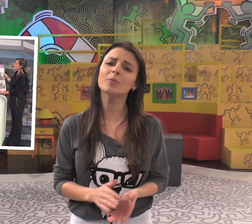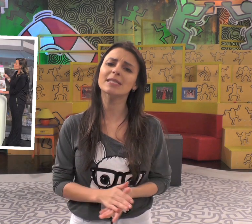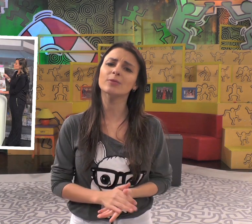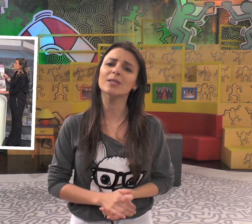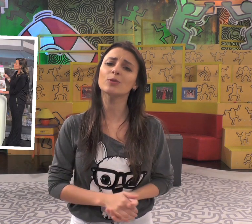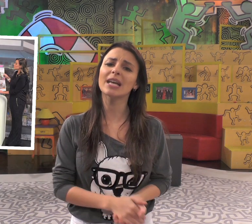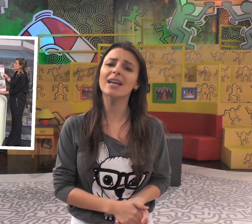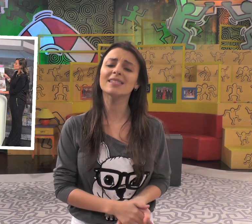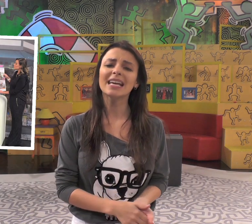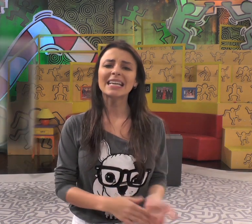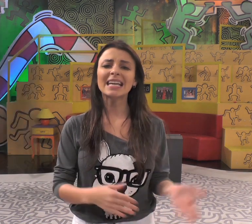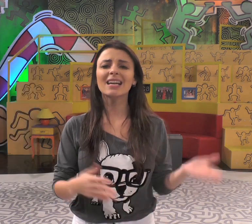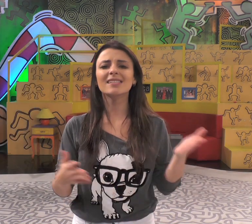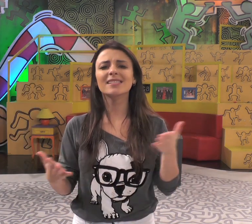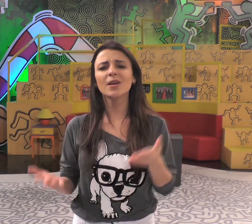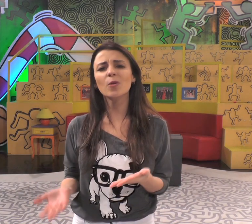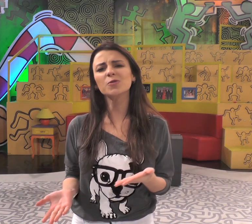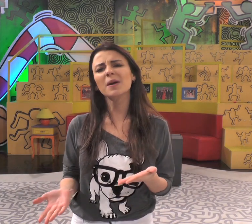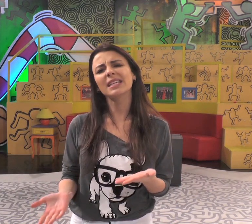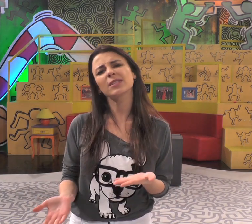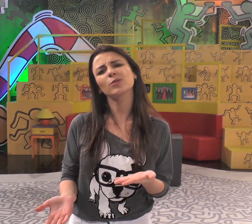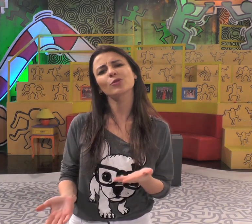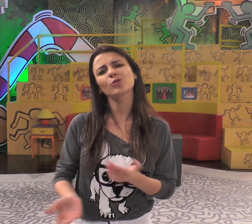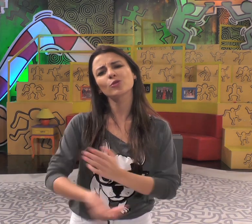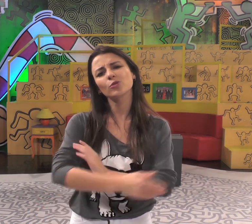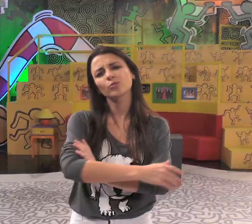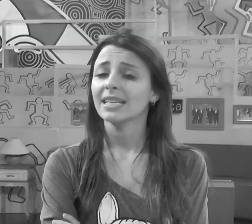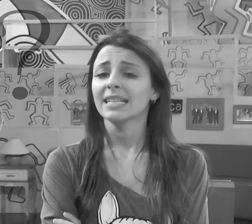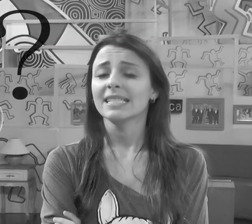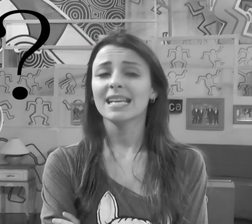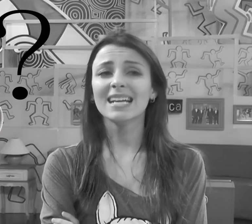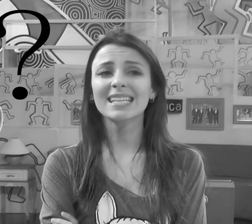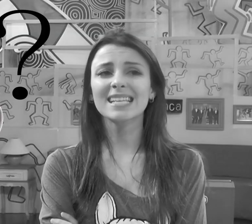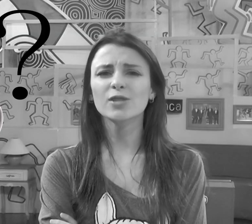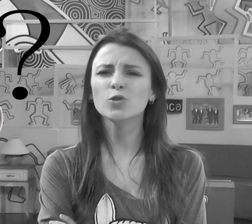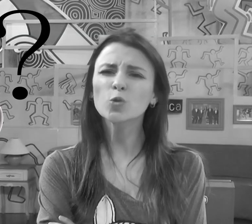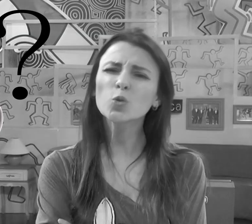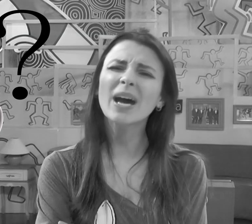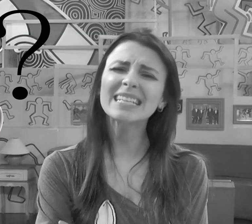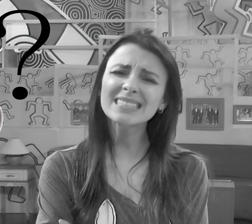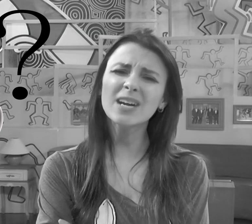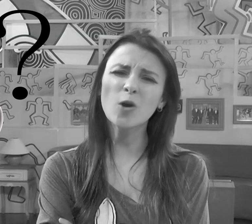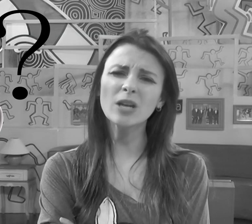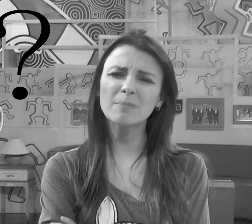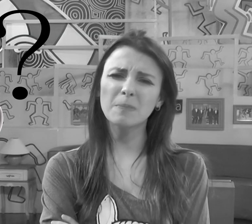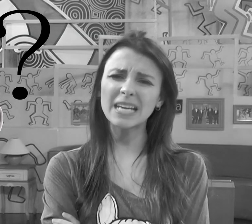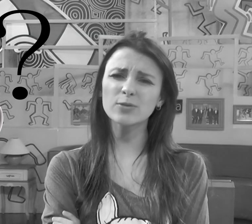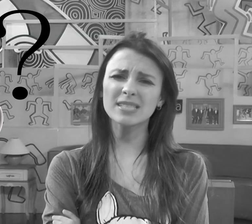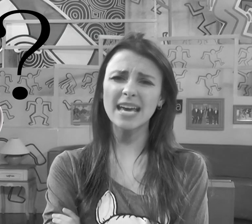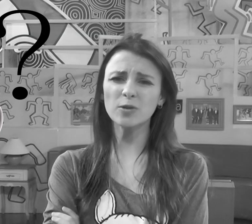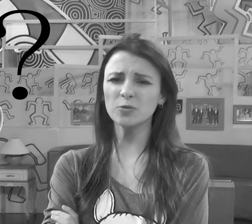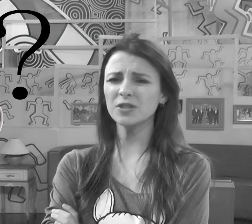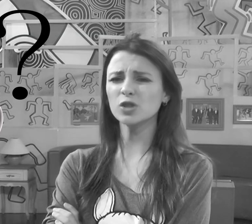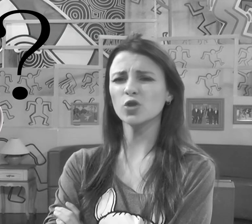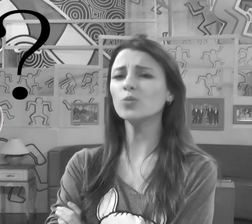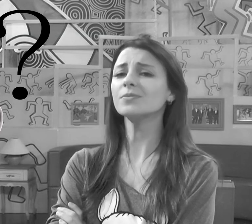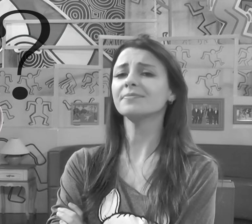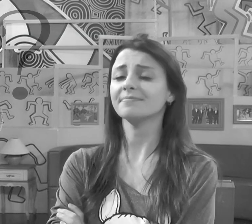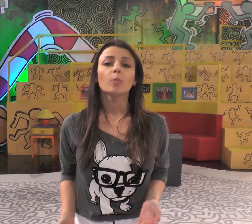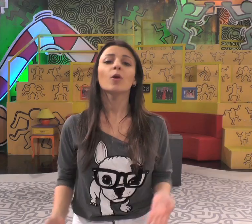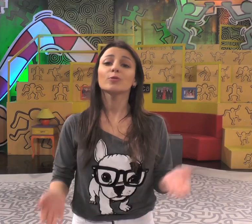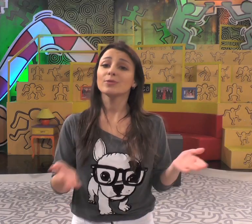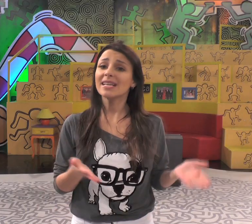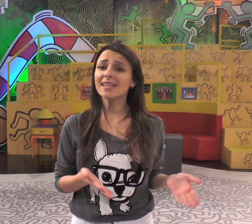defende a submissão das mulheres em relação aos maridos. Será que esse assunto ainda cola em pleno século